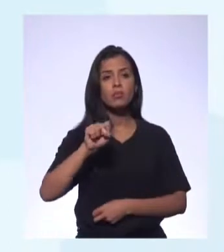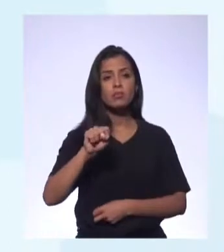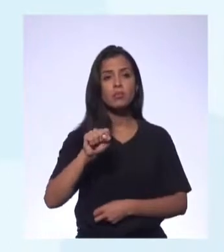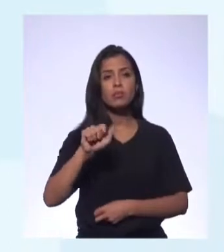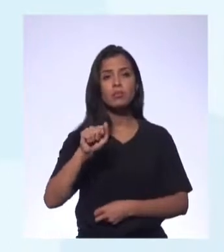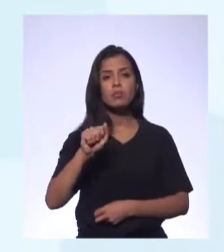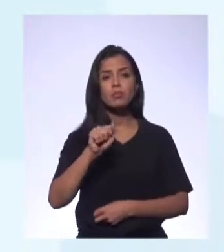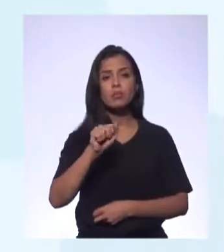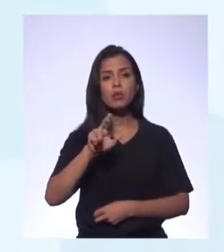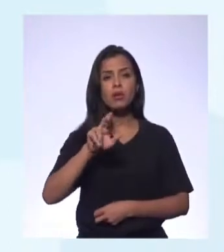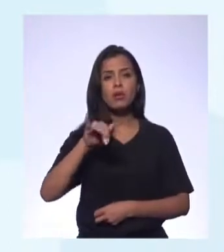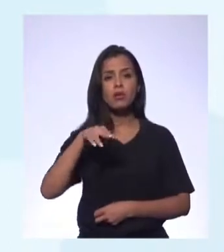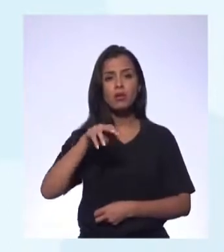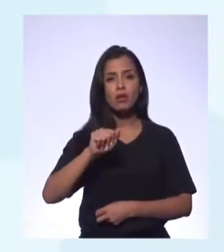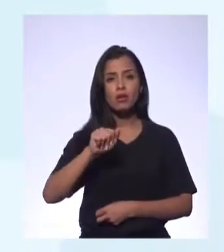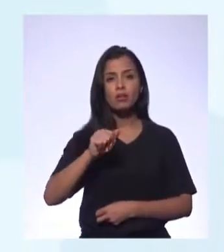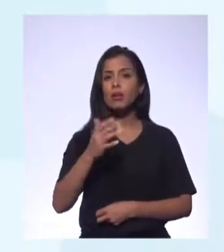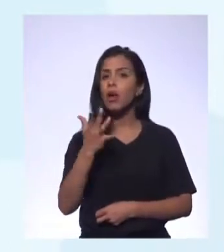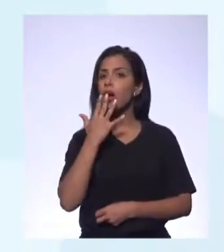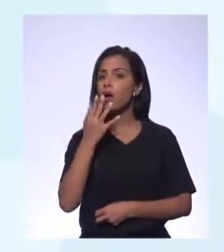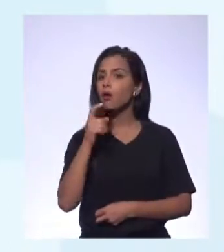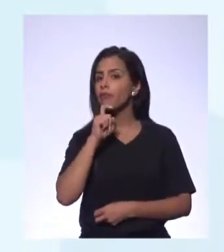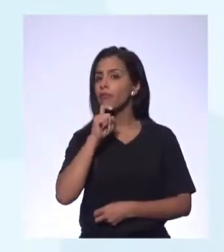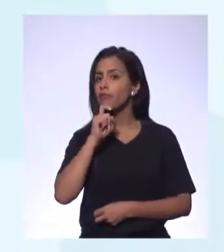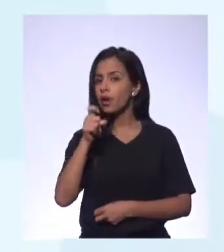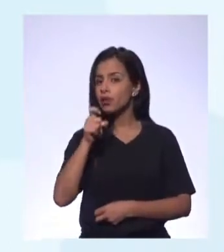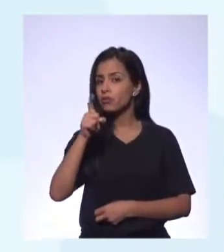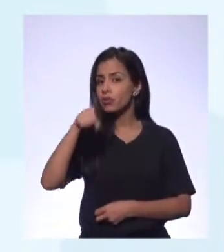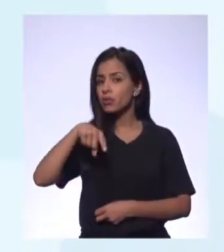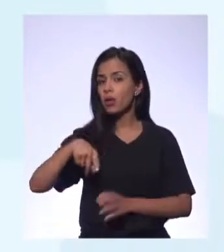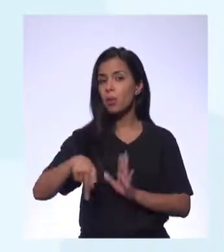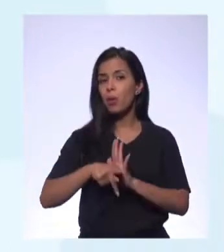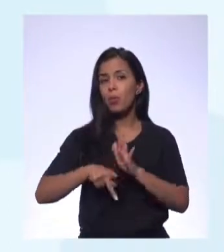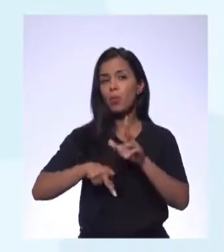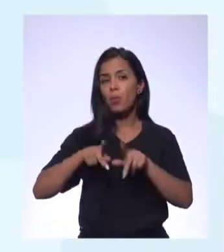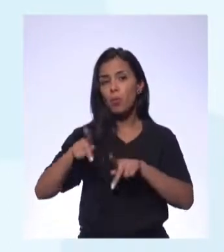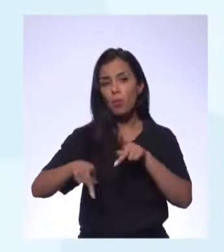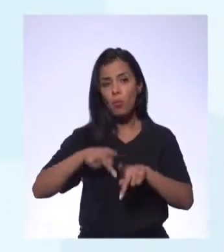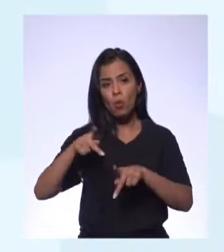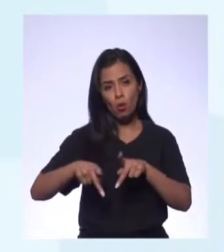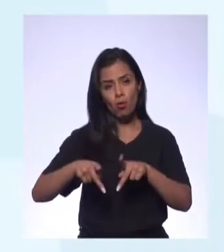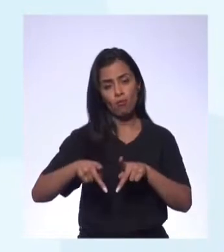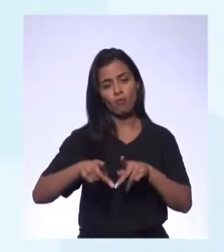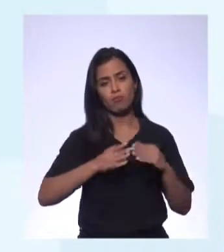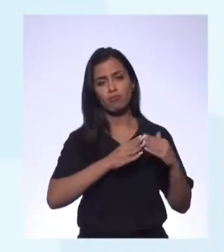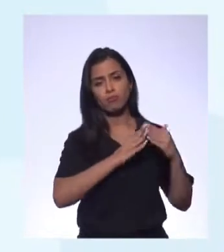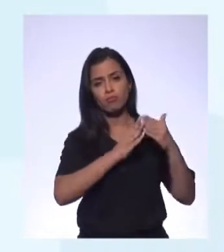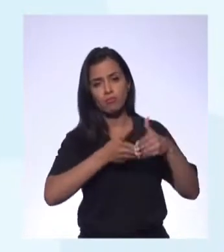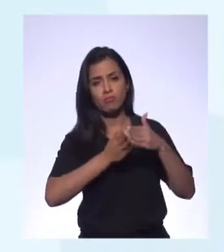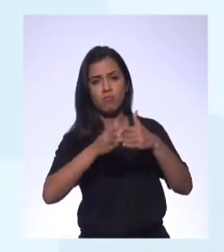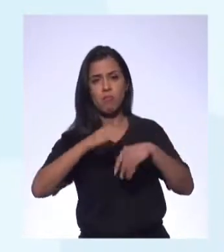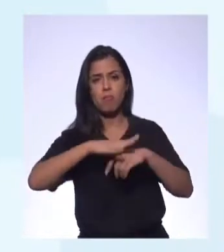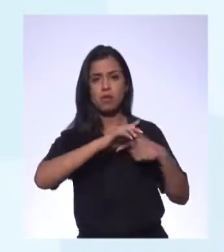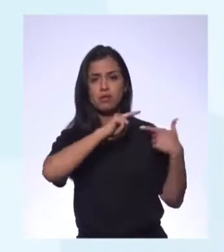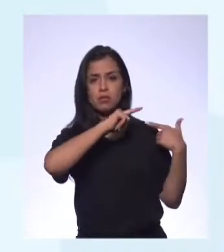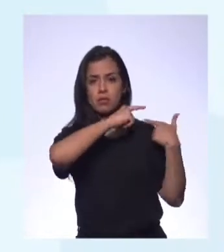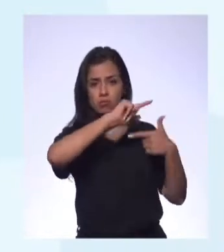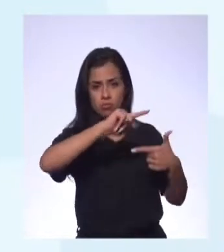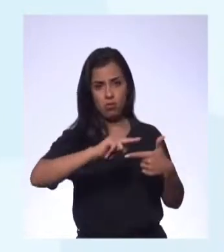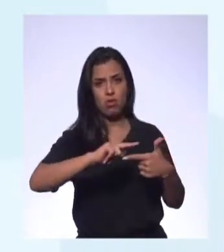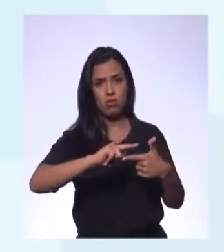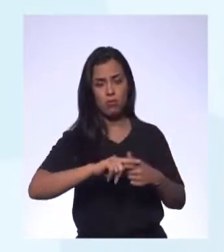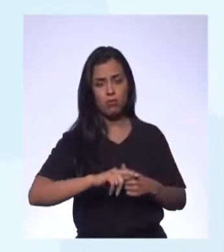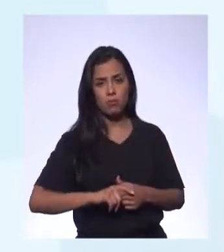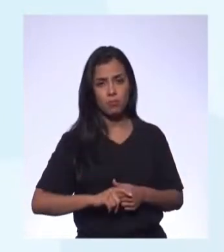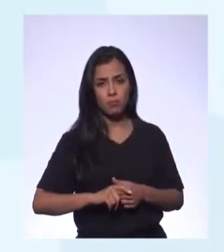que é essa área em verde ali, já dos povos aí de origem, né, nativa, mais tradicional aí. E